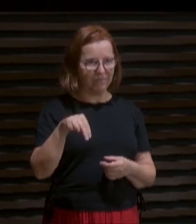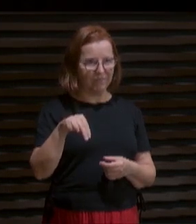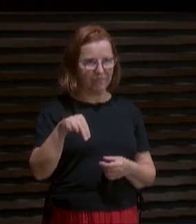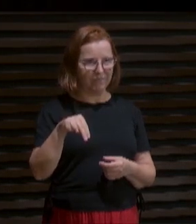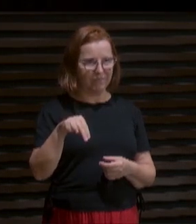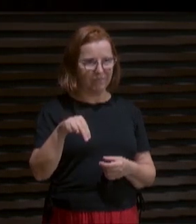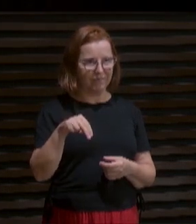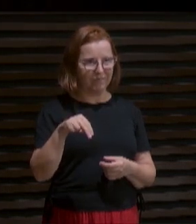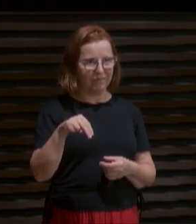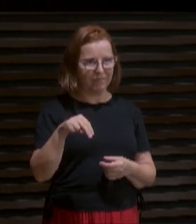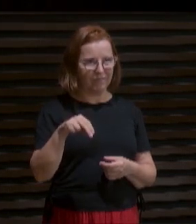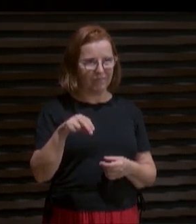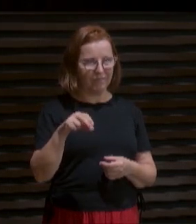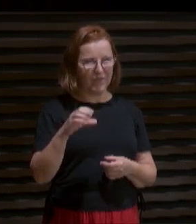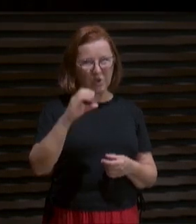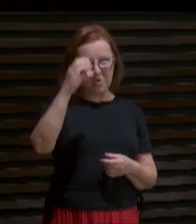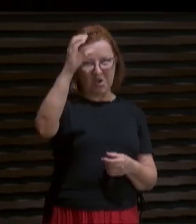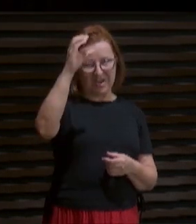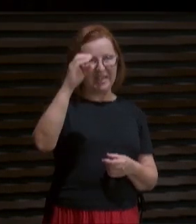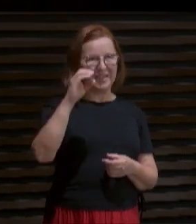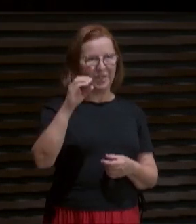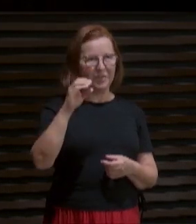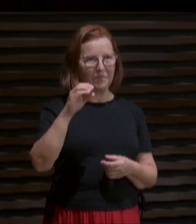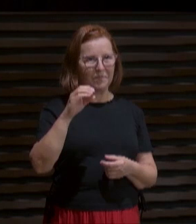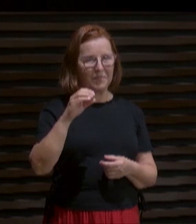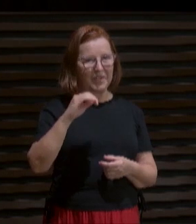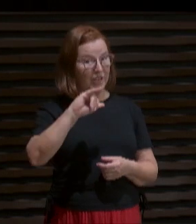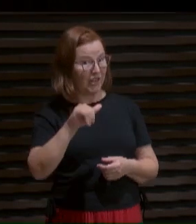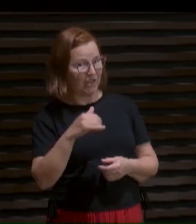Coreia do Norte e Japão,